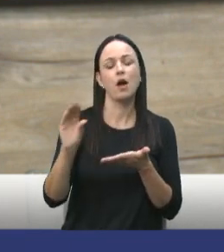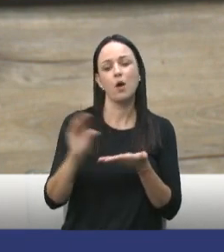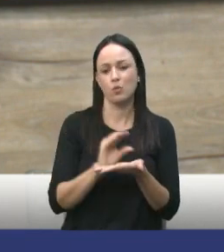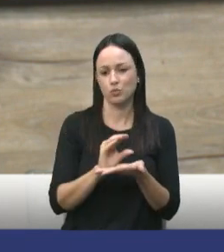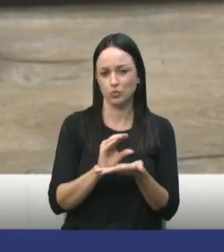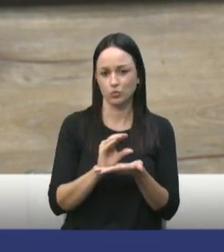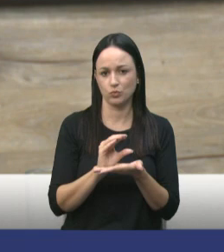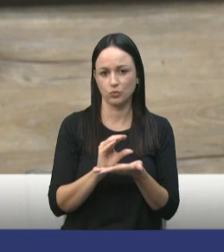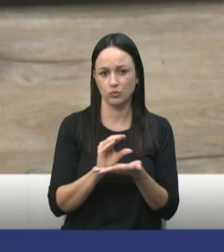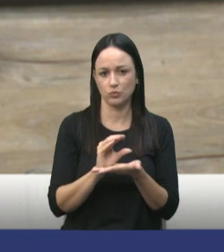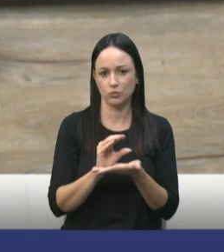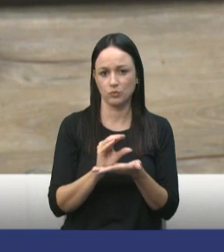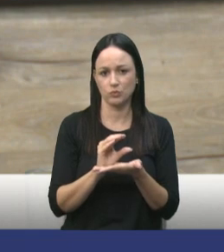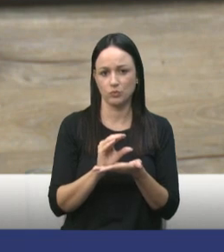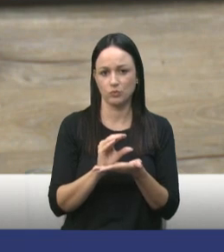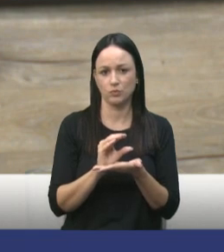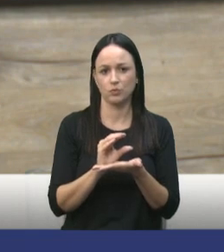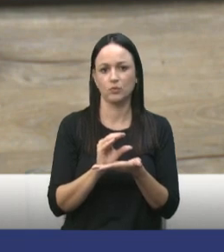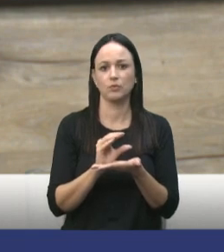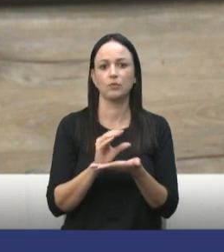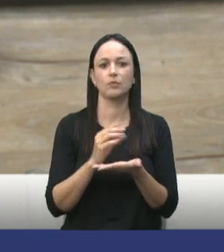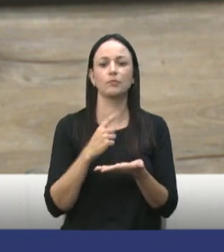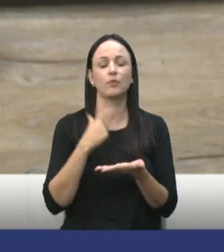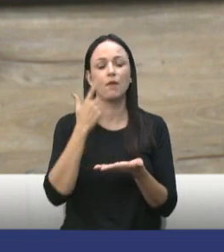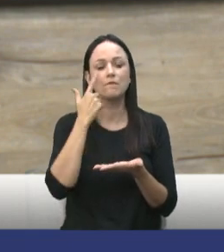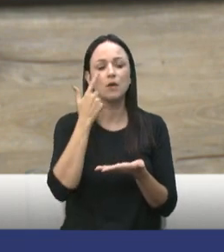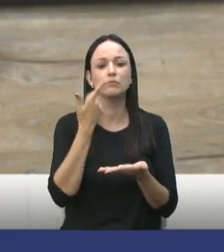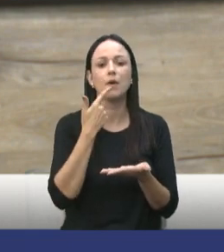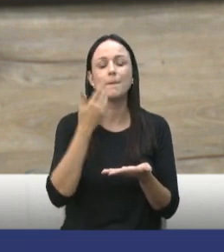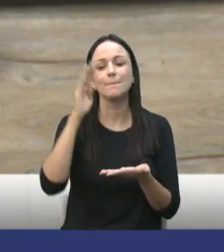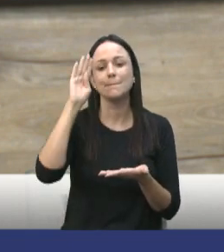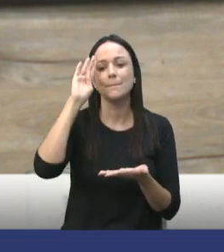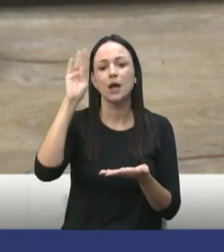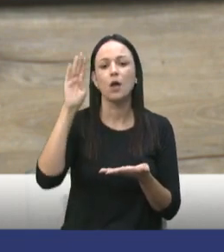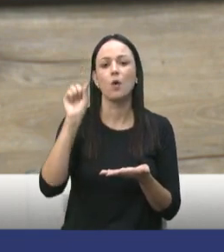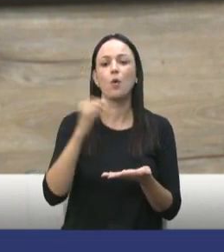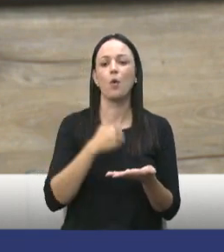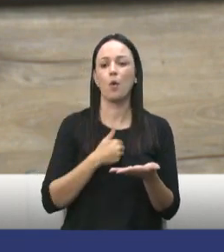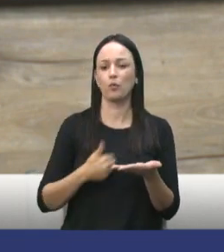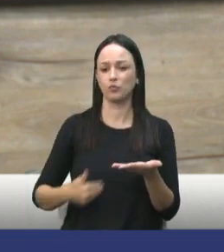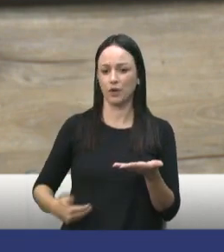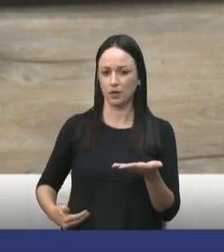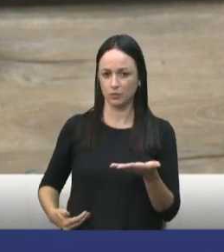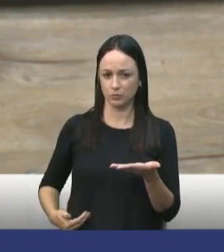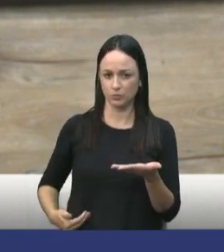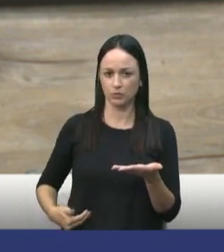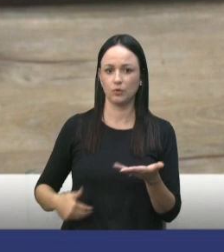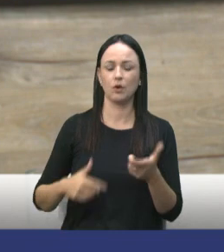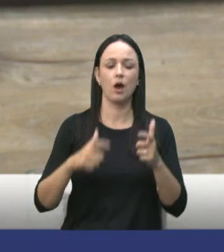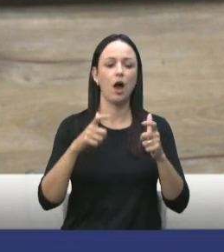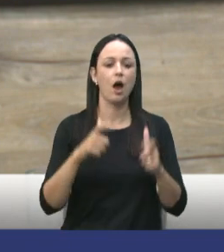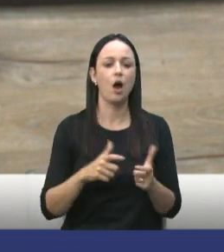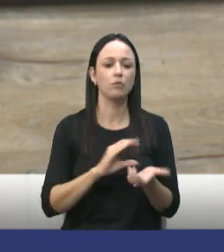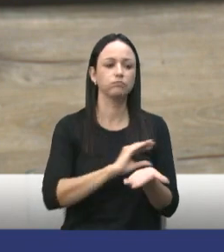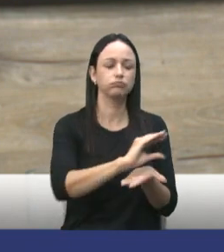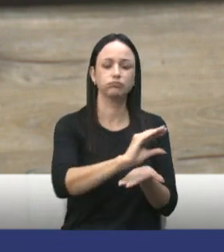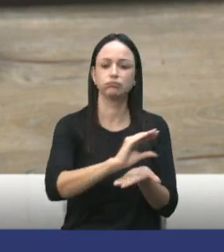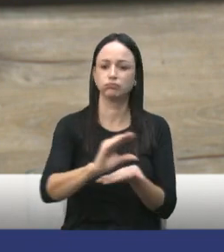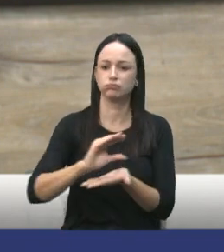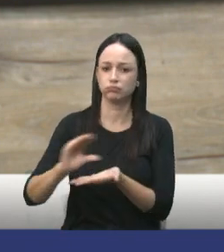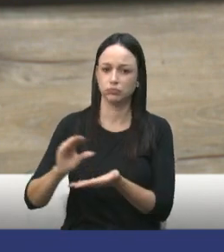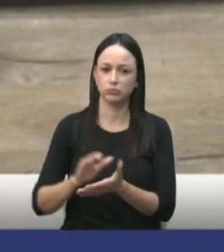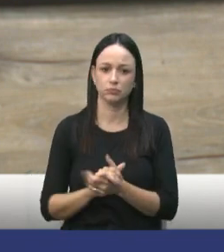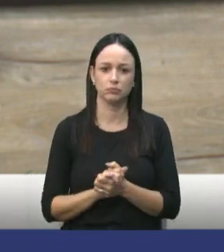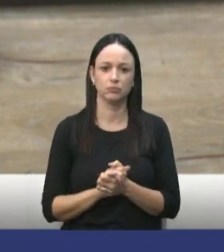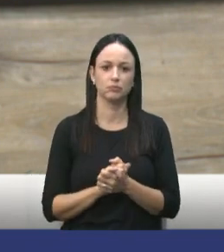faz estabelecer, aí a gente estabelece conforme a prioridade do governo, aonde será alocado os valores.